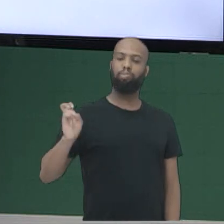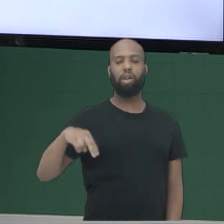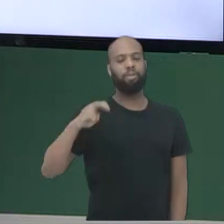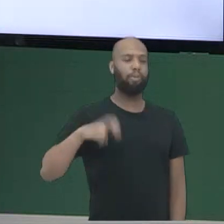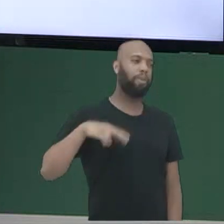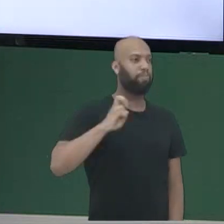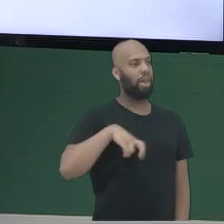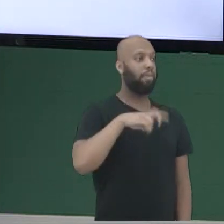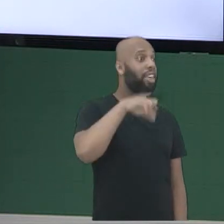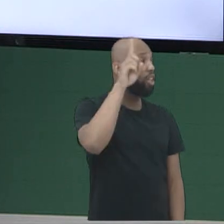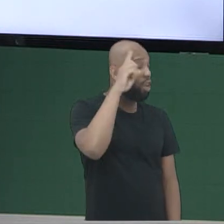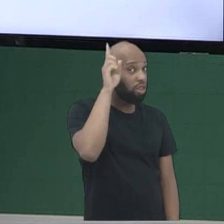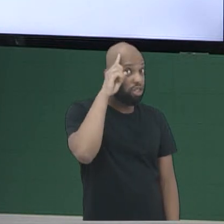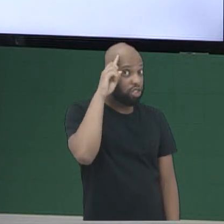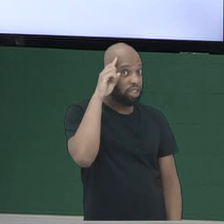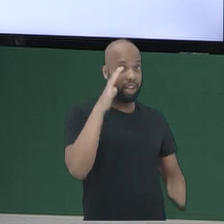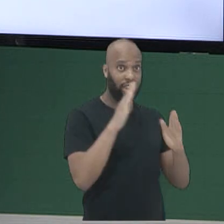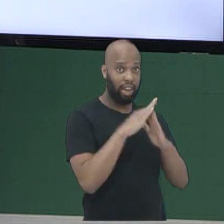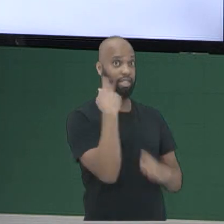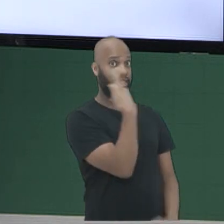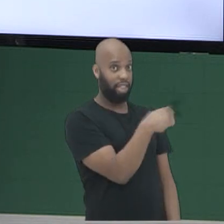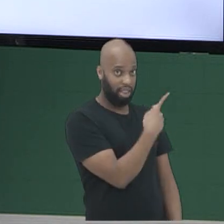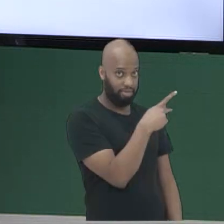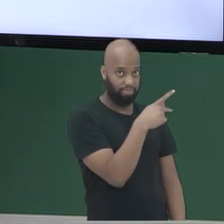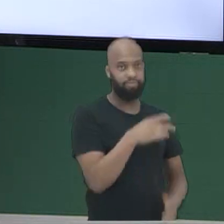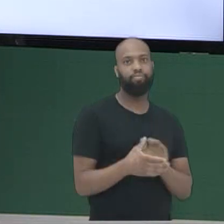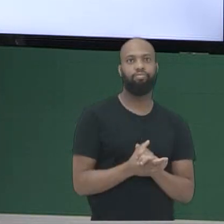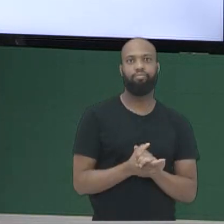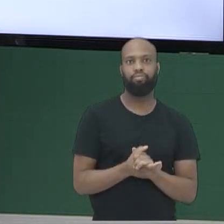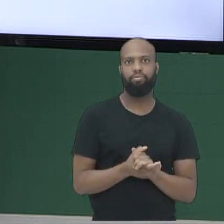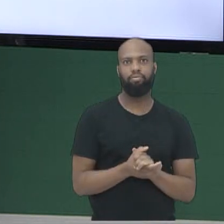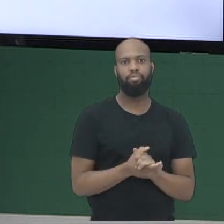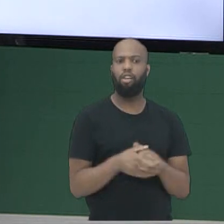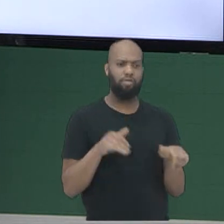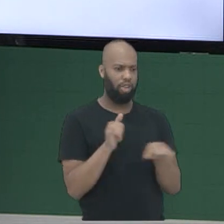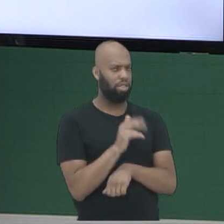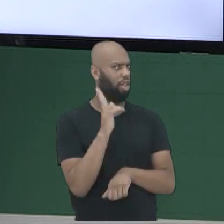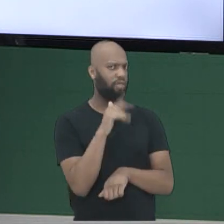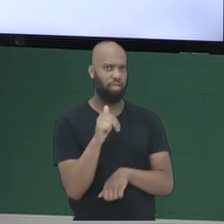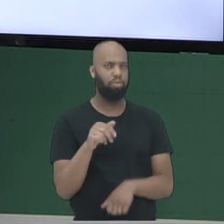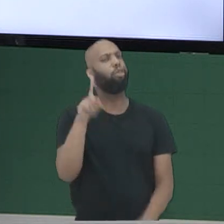bom? E aí a gente volta já já para revisar essa resposta.